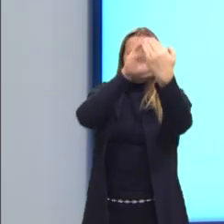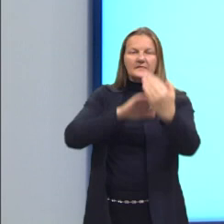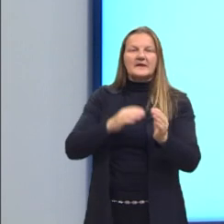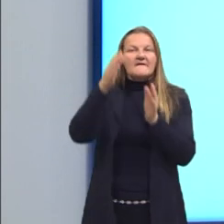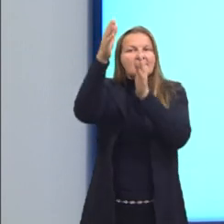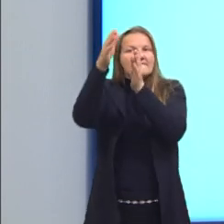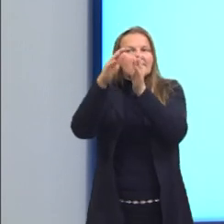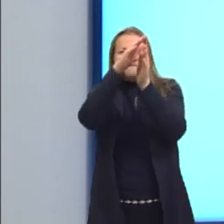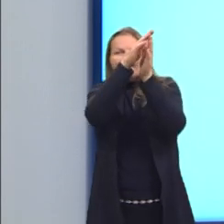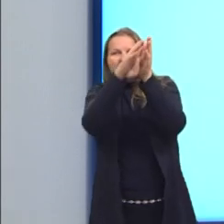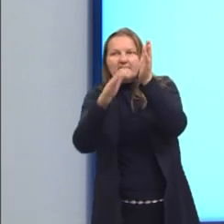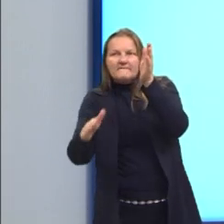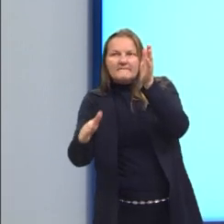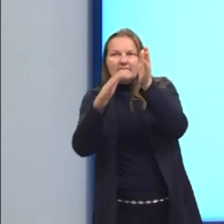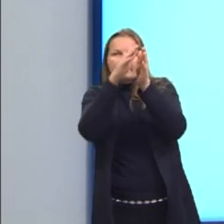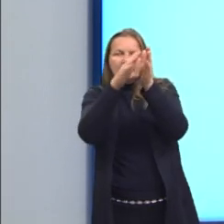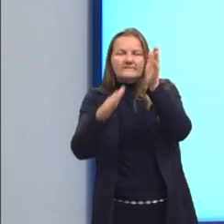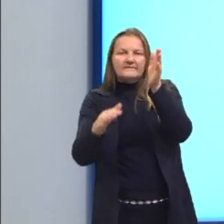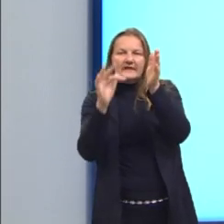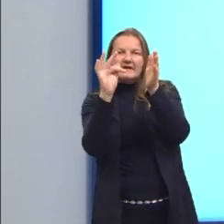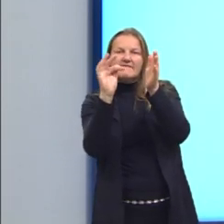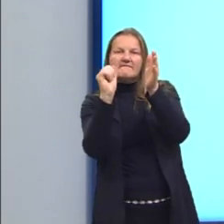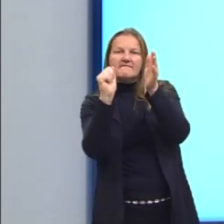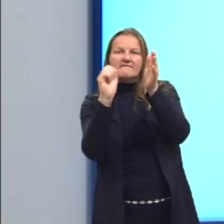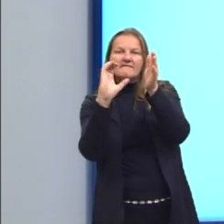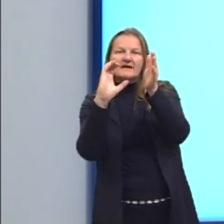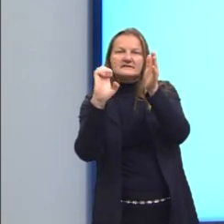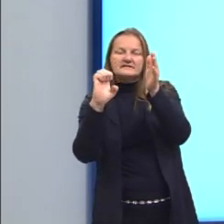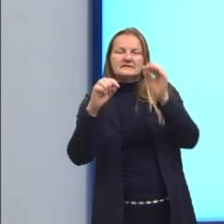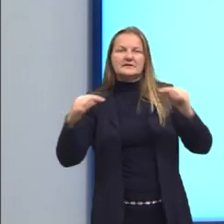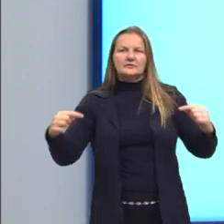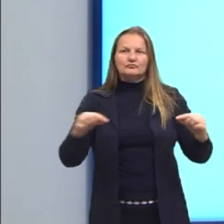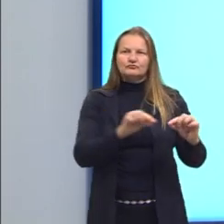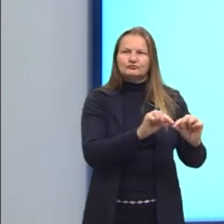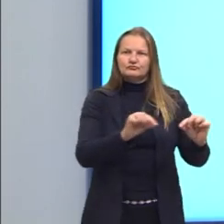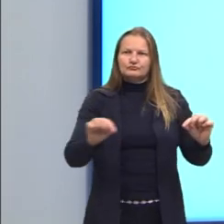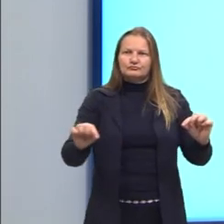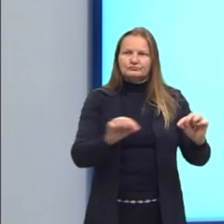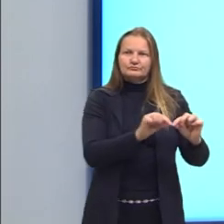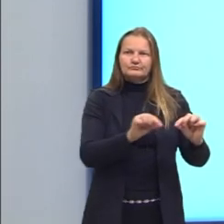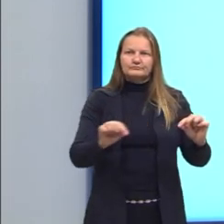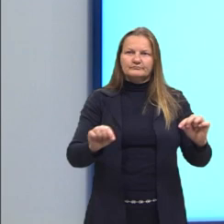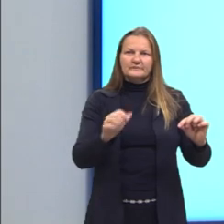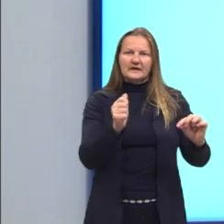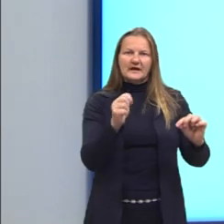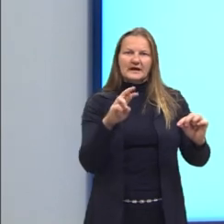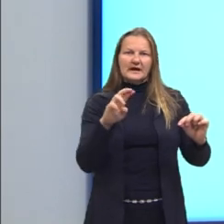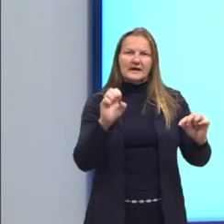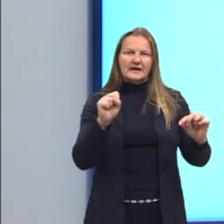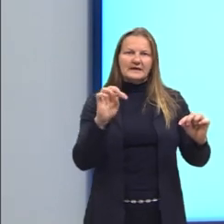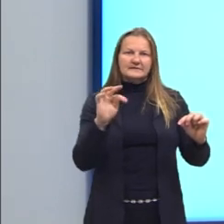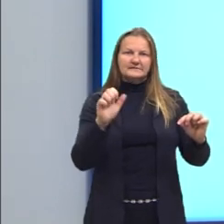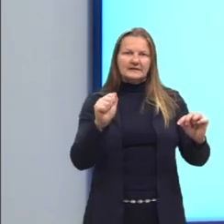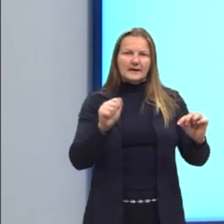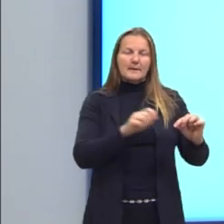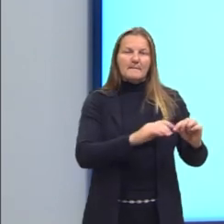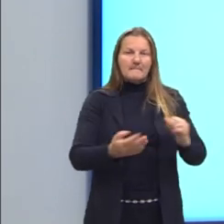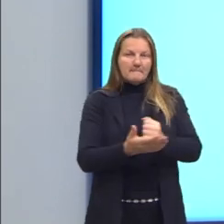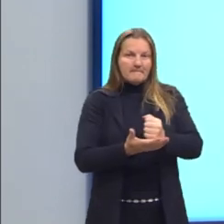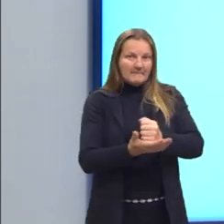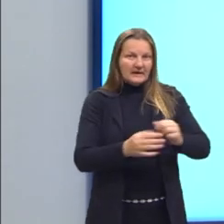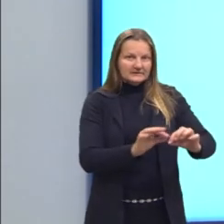faces novamente nós temos Então as arestas aqui a gente chama então aresta da base